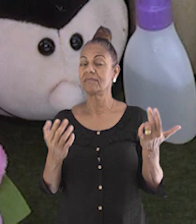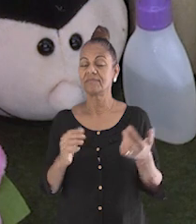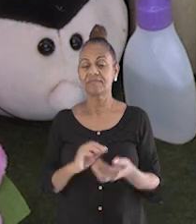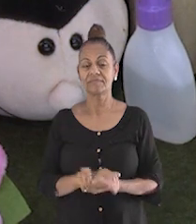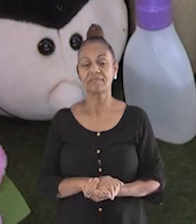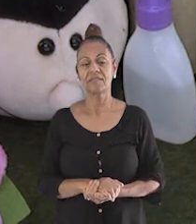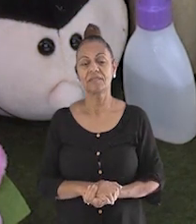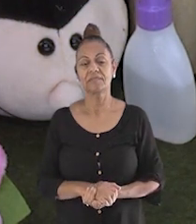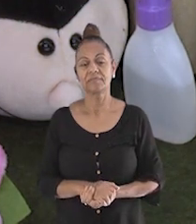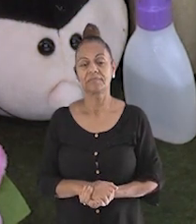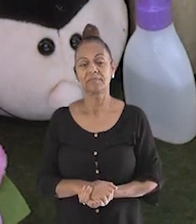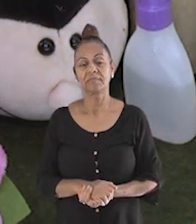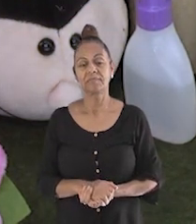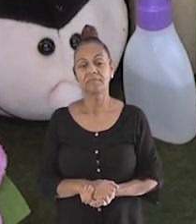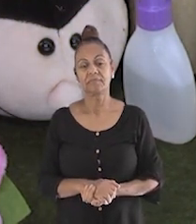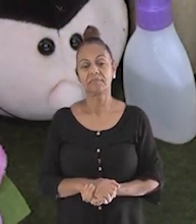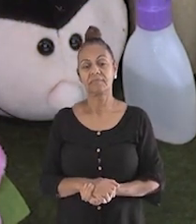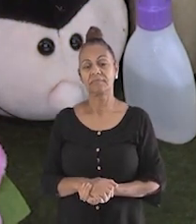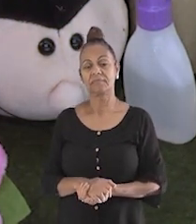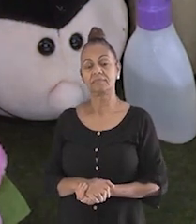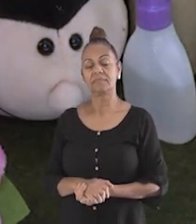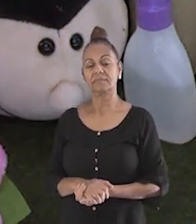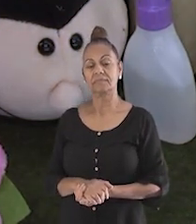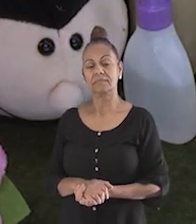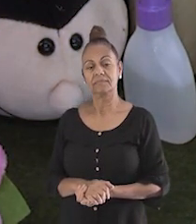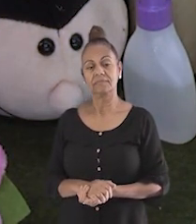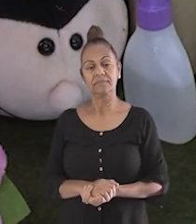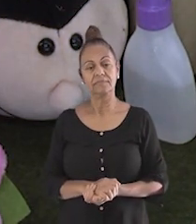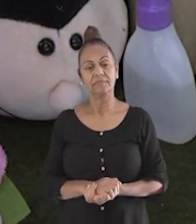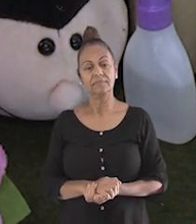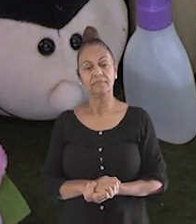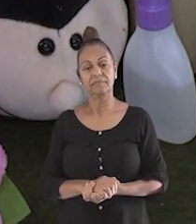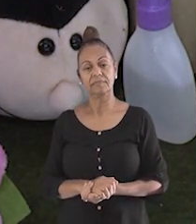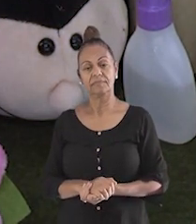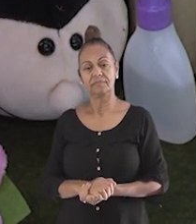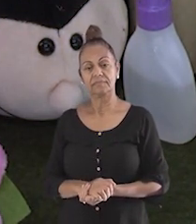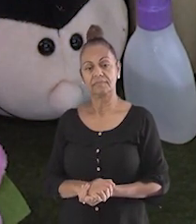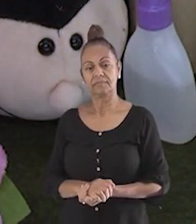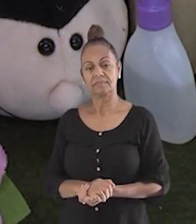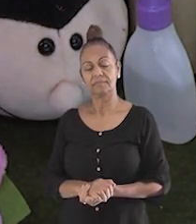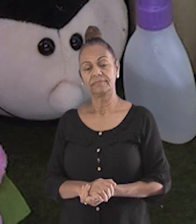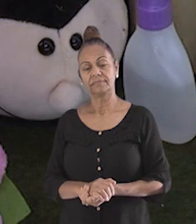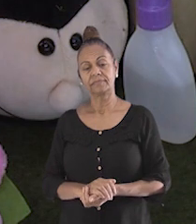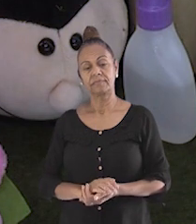borboleta iguaizinhas. Vamos recortar.